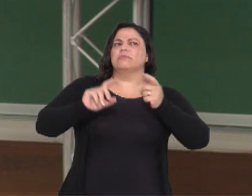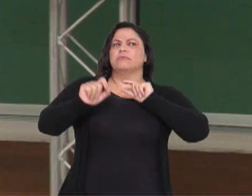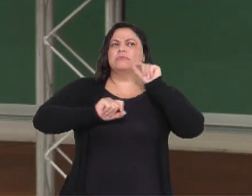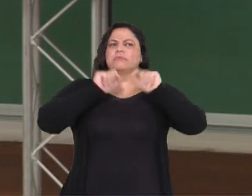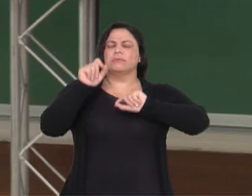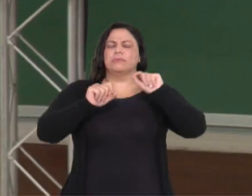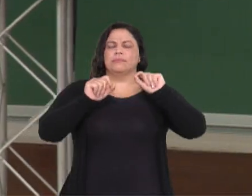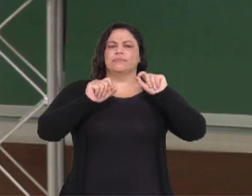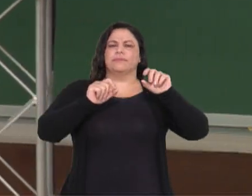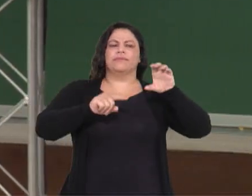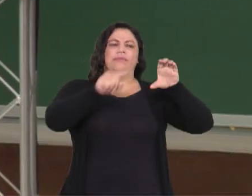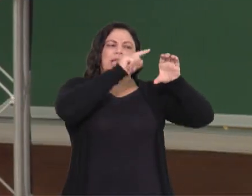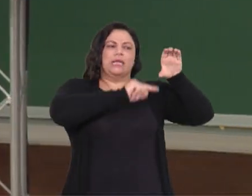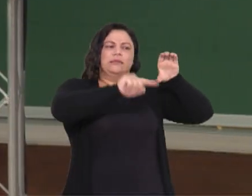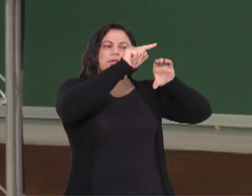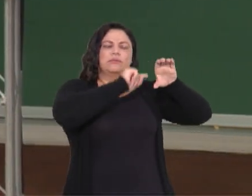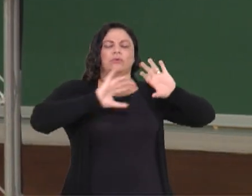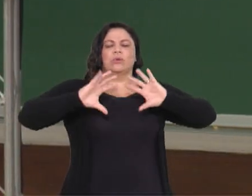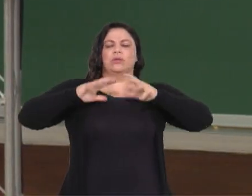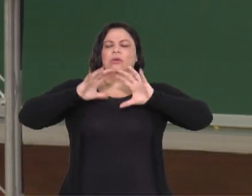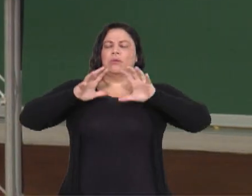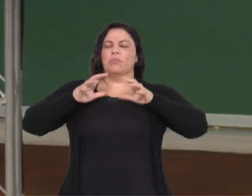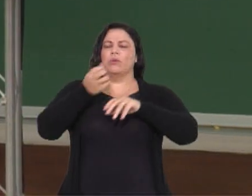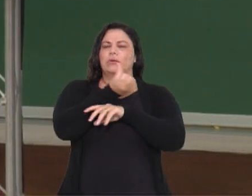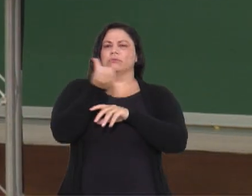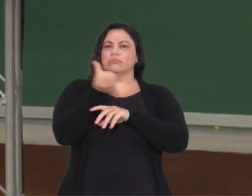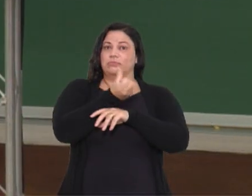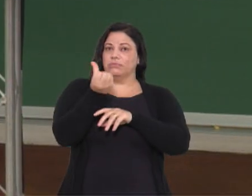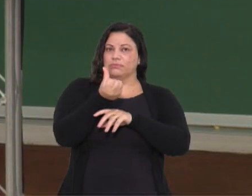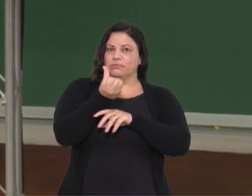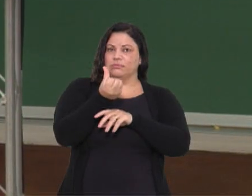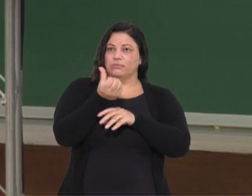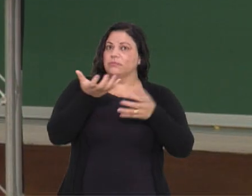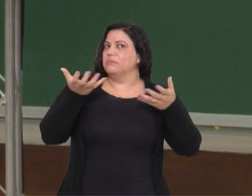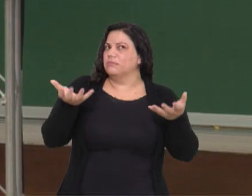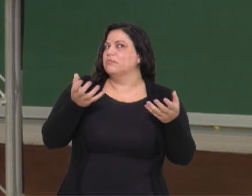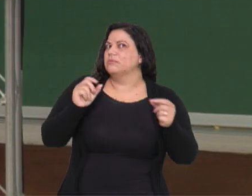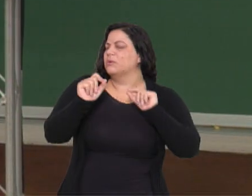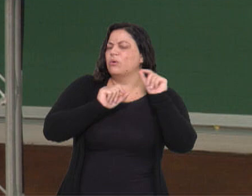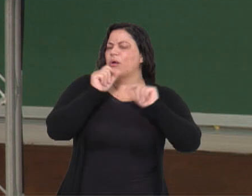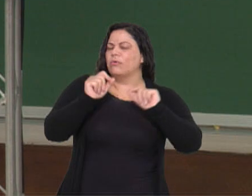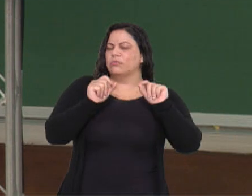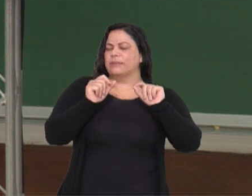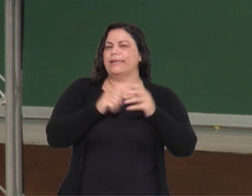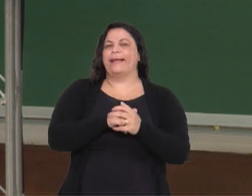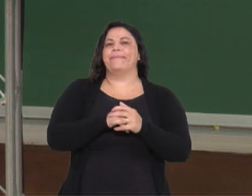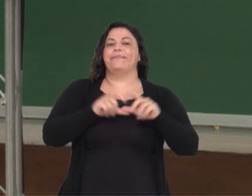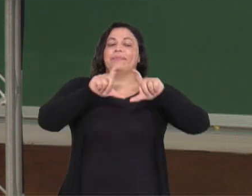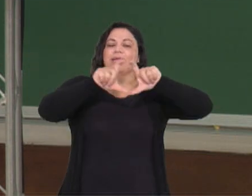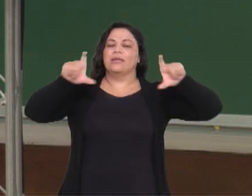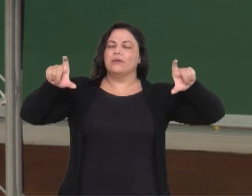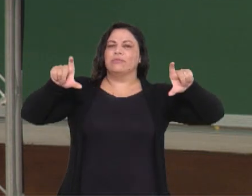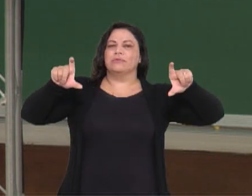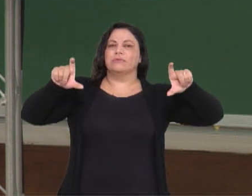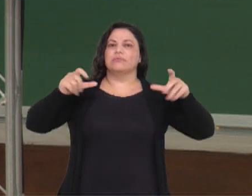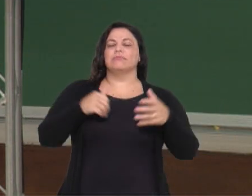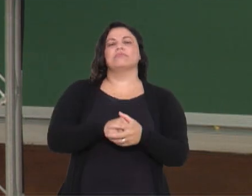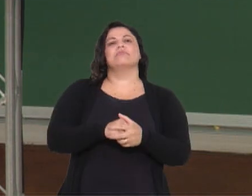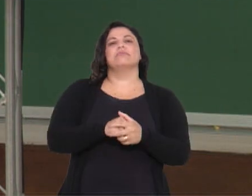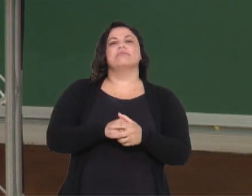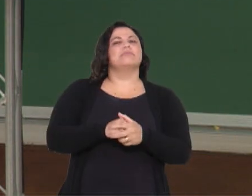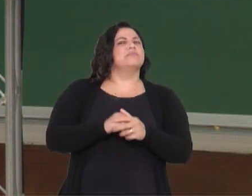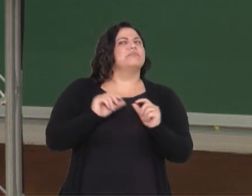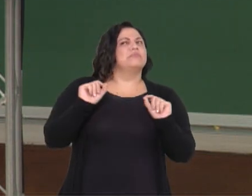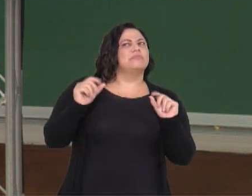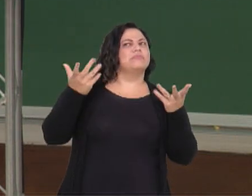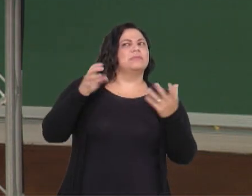a circunferência da bola mede 66 e eu quero saber qual é a equação reduzida dela. Muito bem, primeira coisa, eu tenho